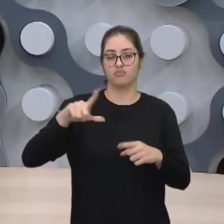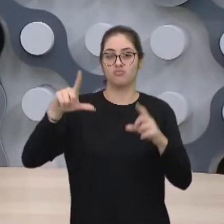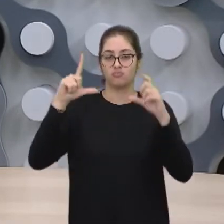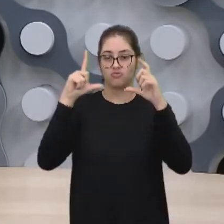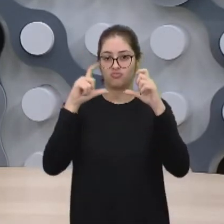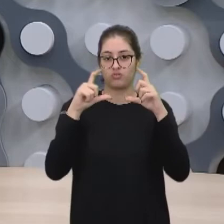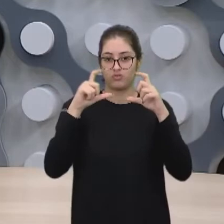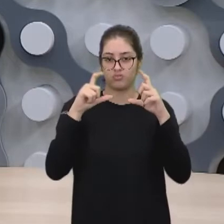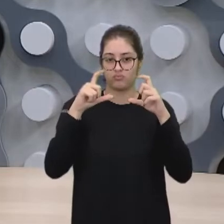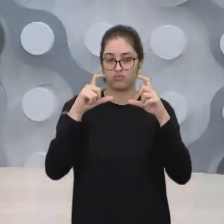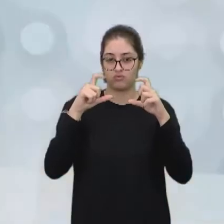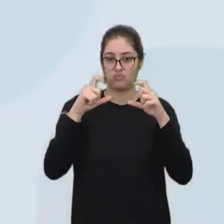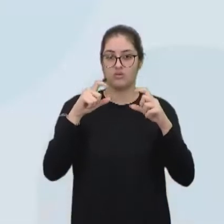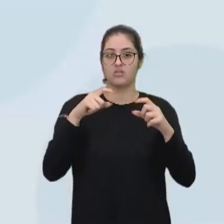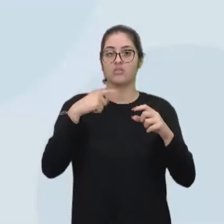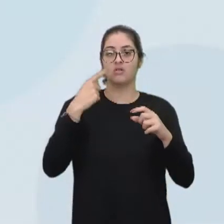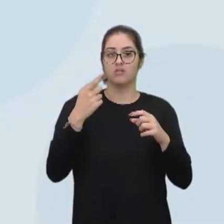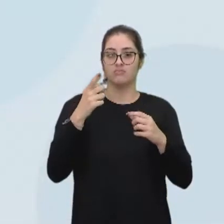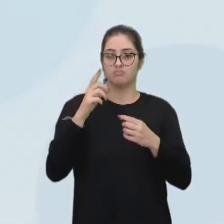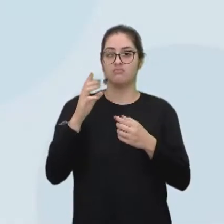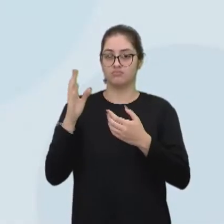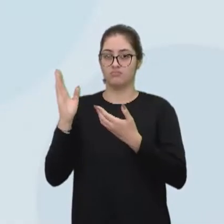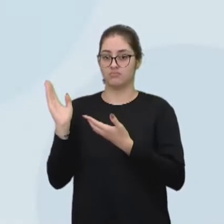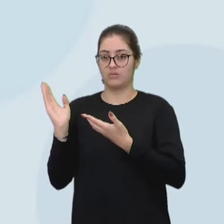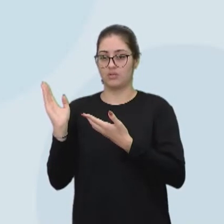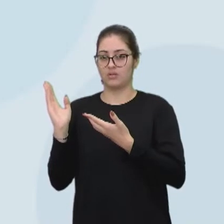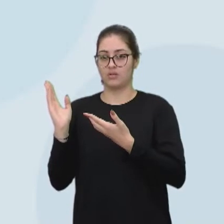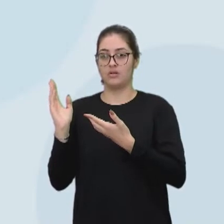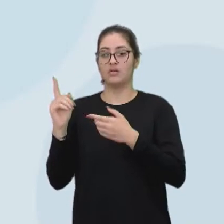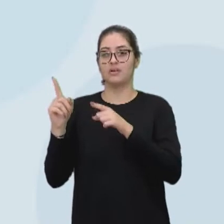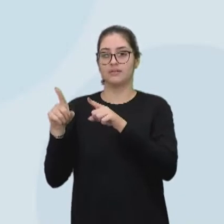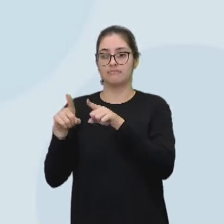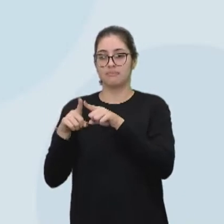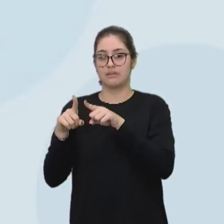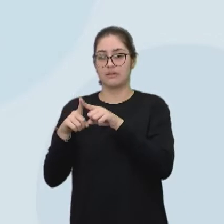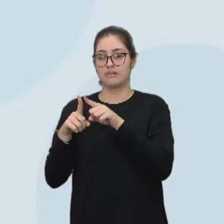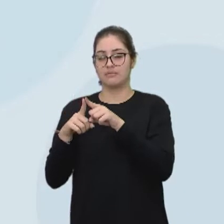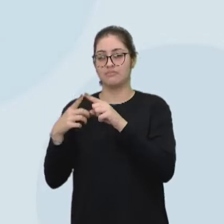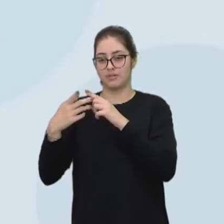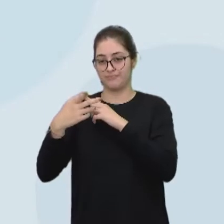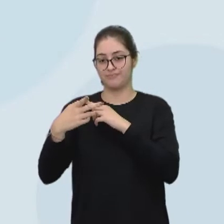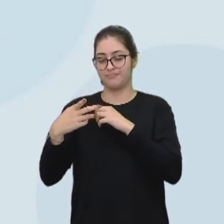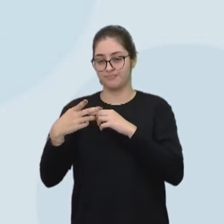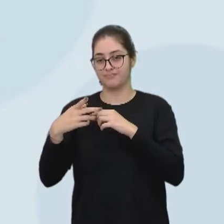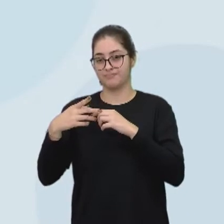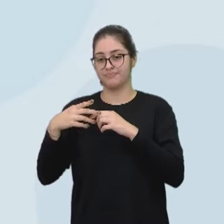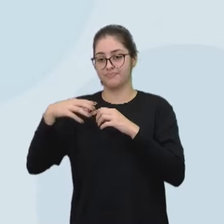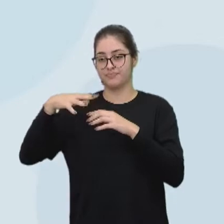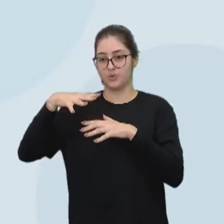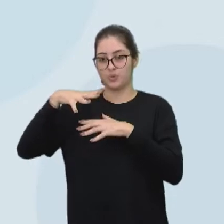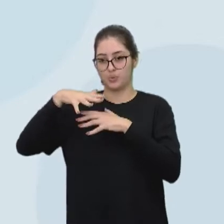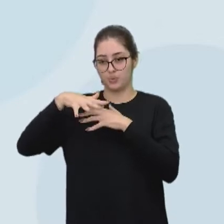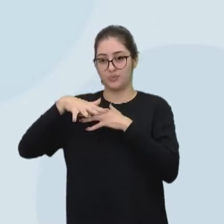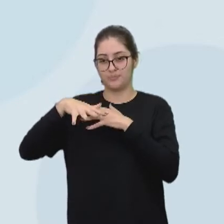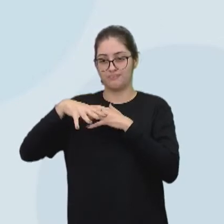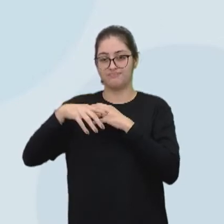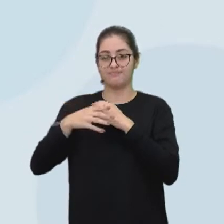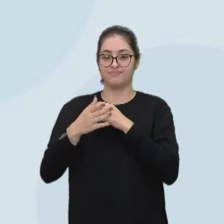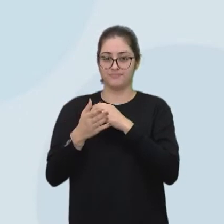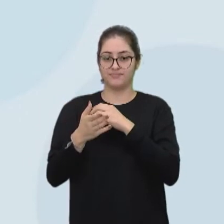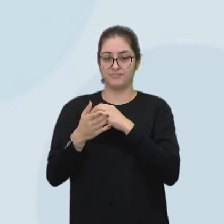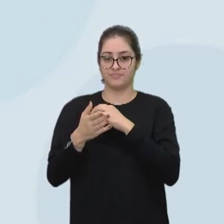uma residência aí da área rural aí de Brumadinho, que também foi atingida aí, né, por